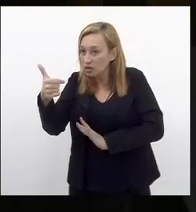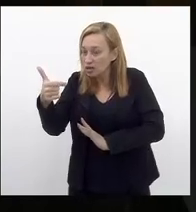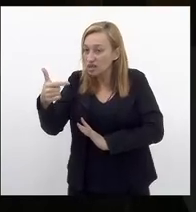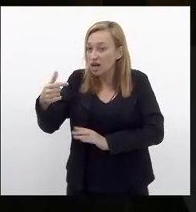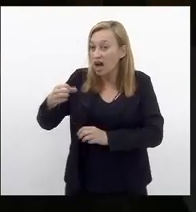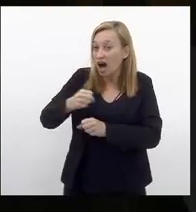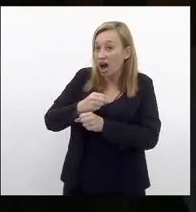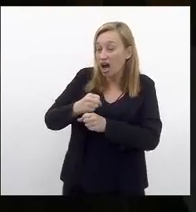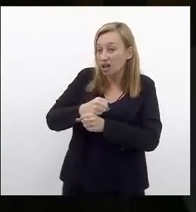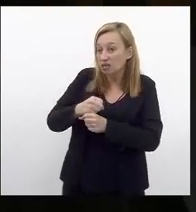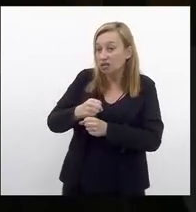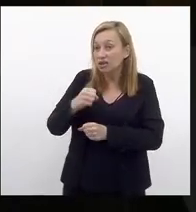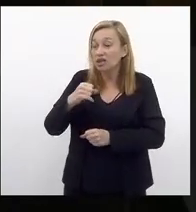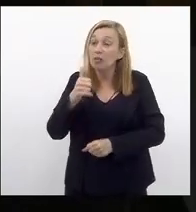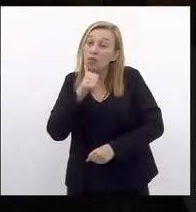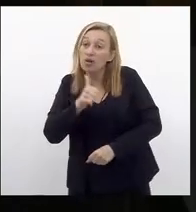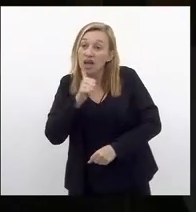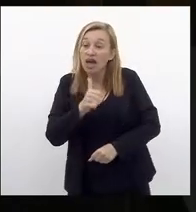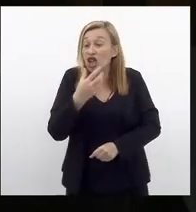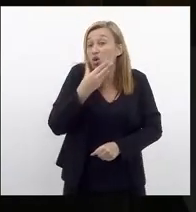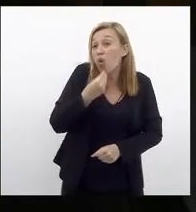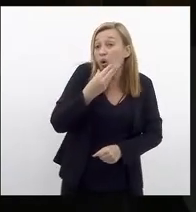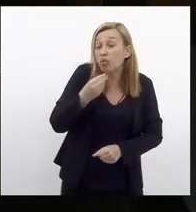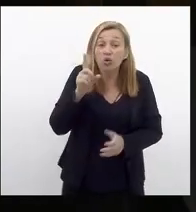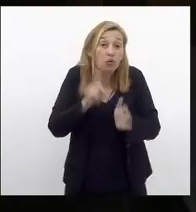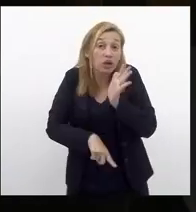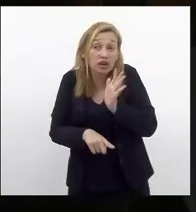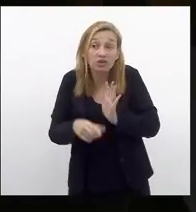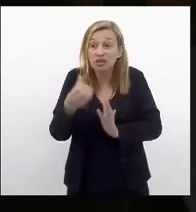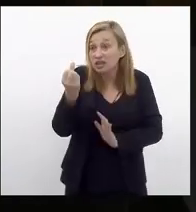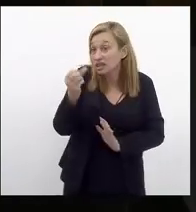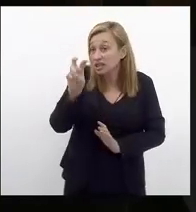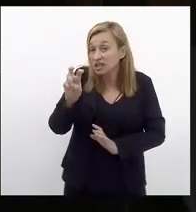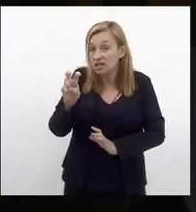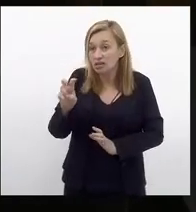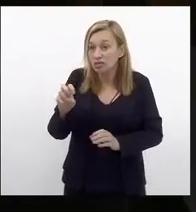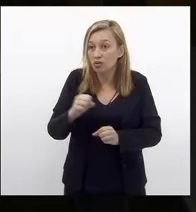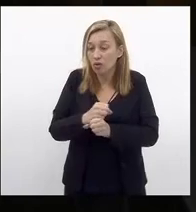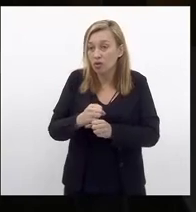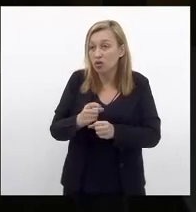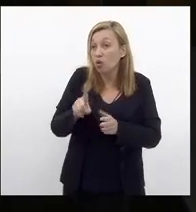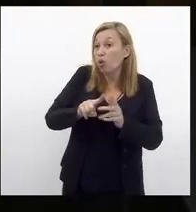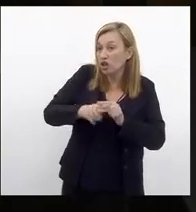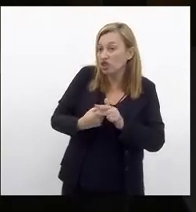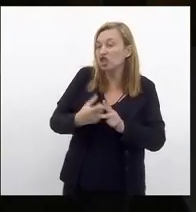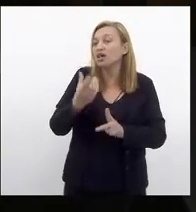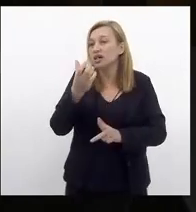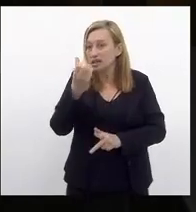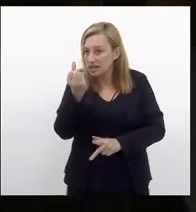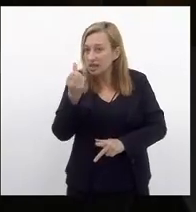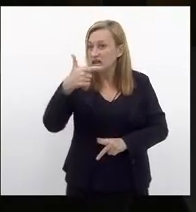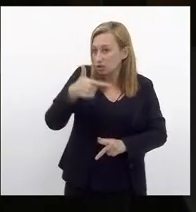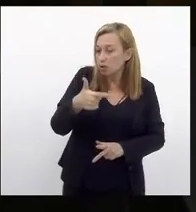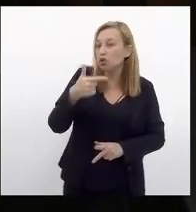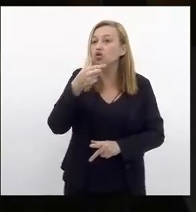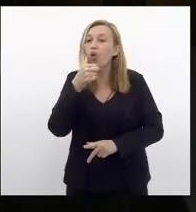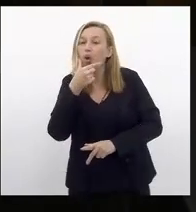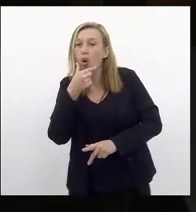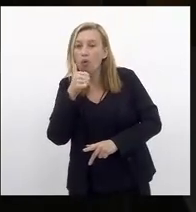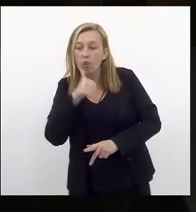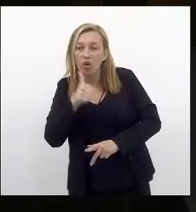Caso seja mulher e homem se aposentando com menos de 65 perdão corrigindo 62 mulher